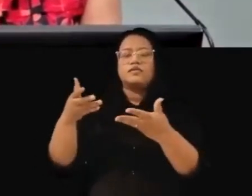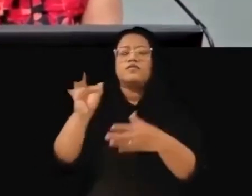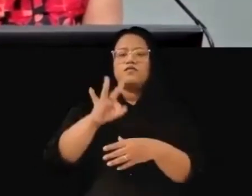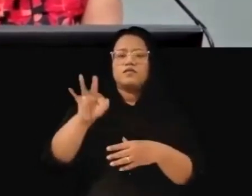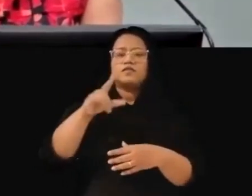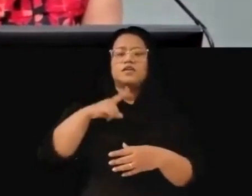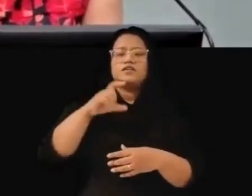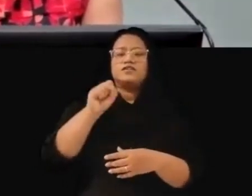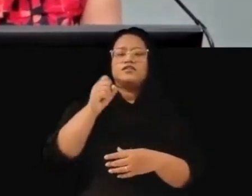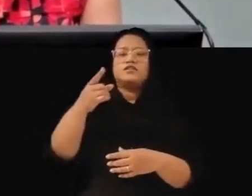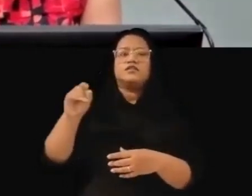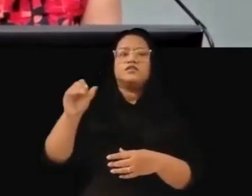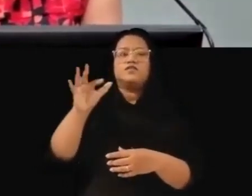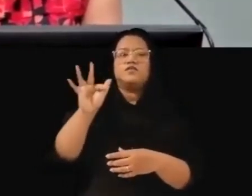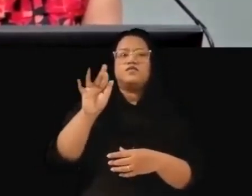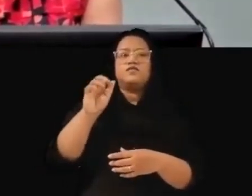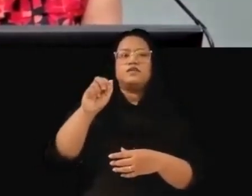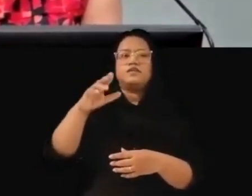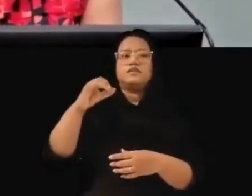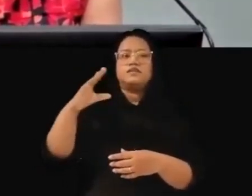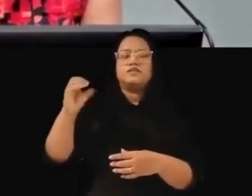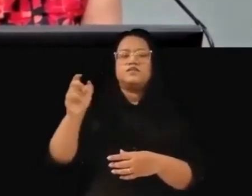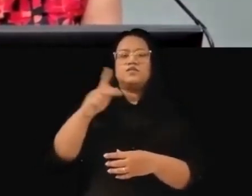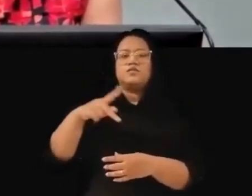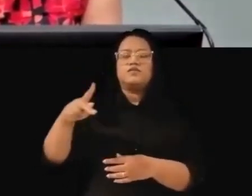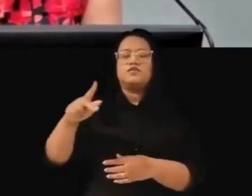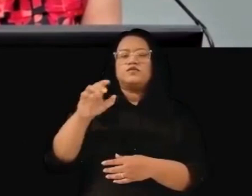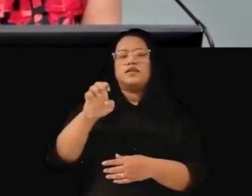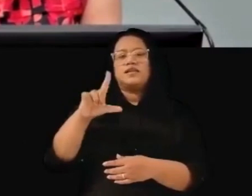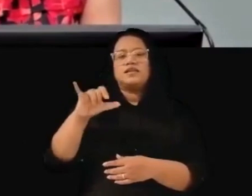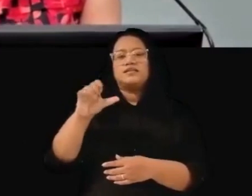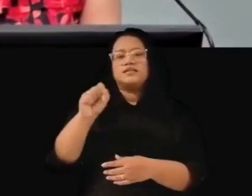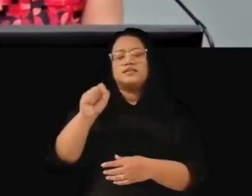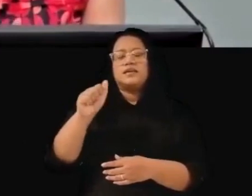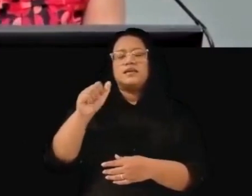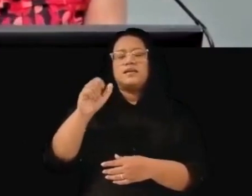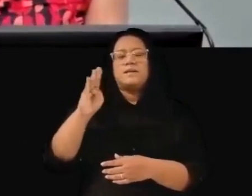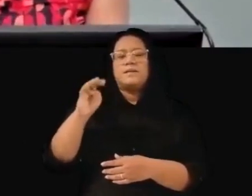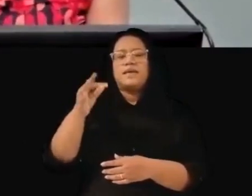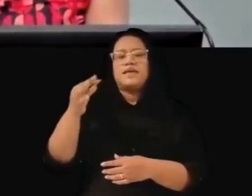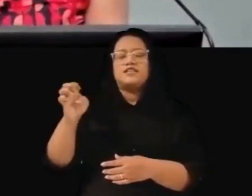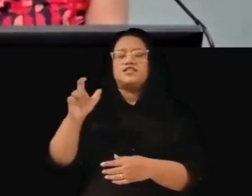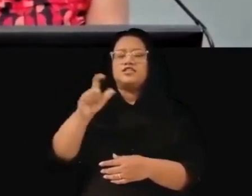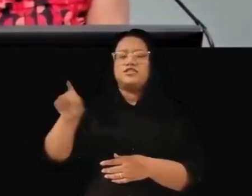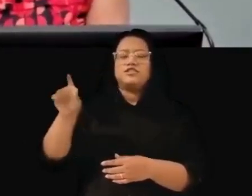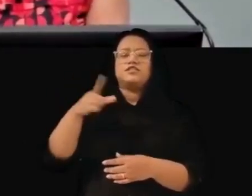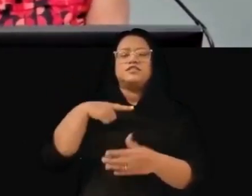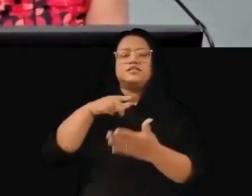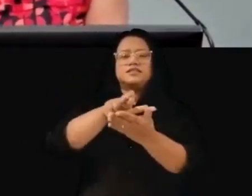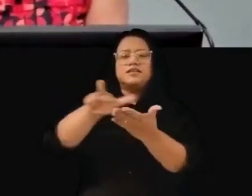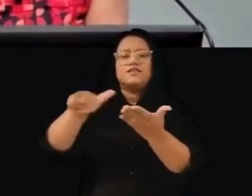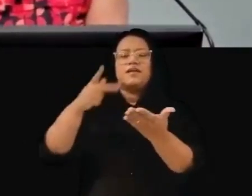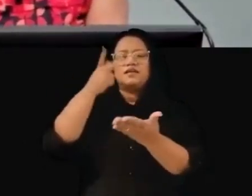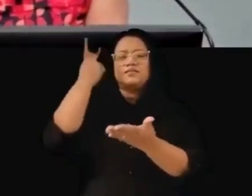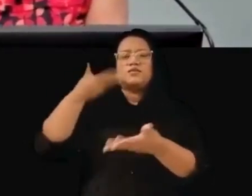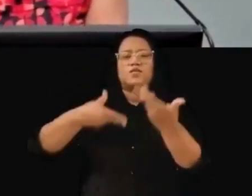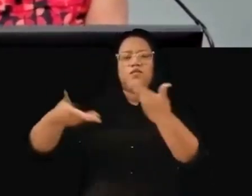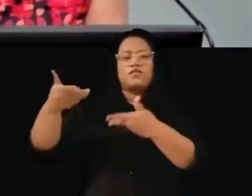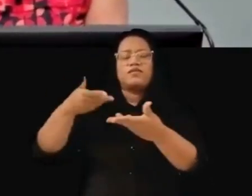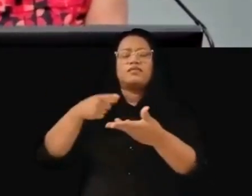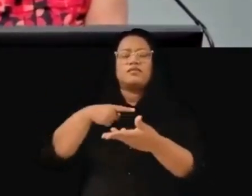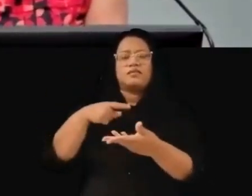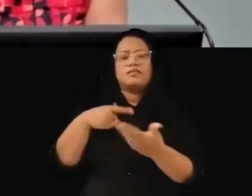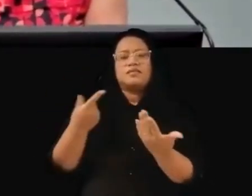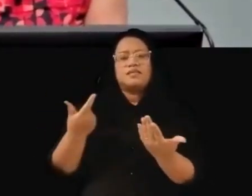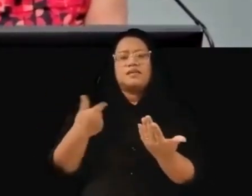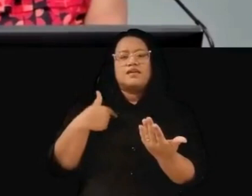a professora Elizabeth Meirelles, entre outros, né? Enfim, por aí eu acabo chegando um pouco. E eu